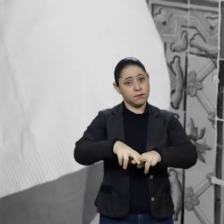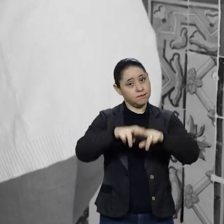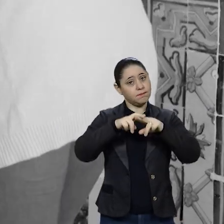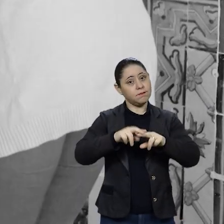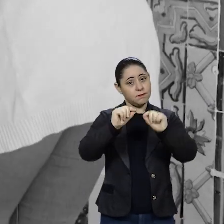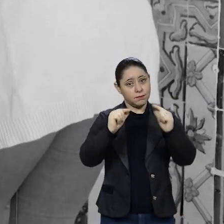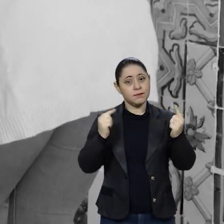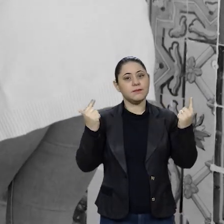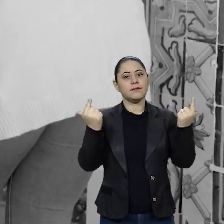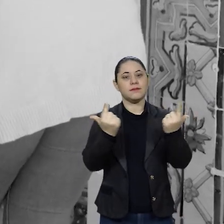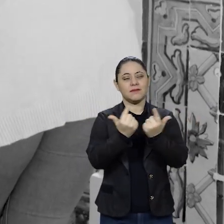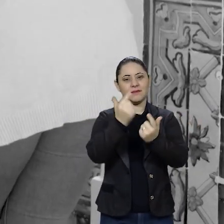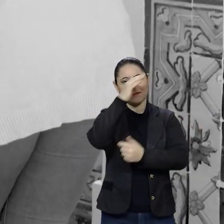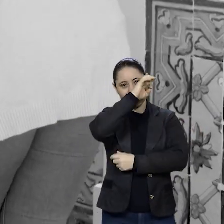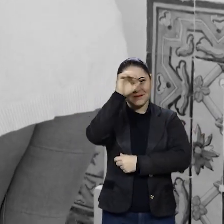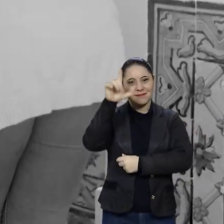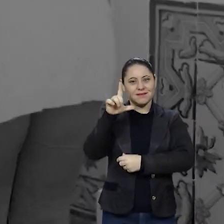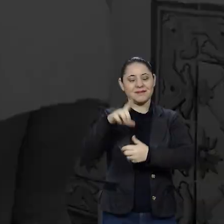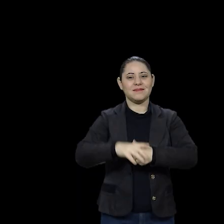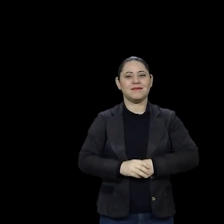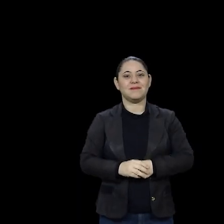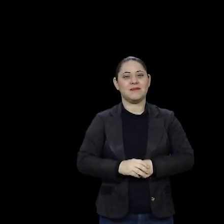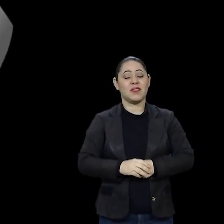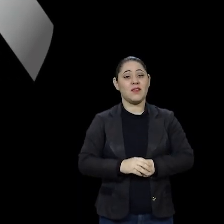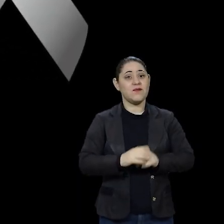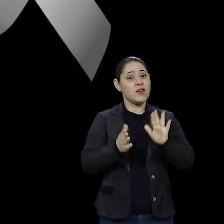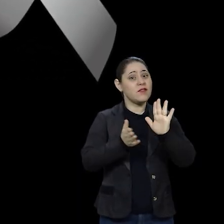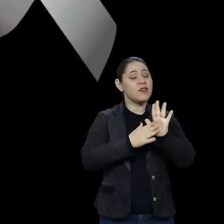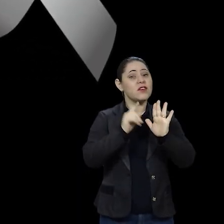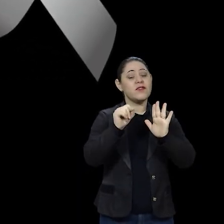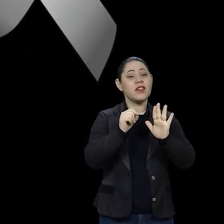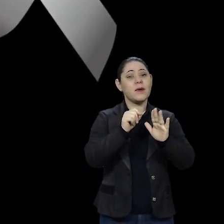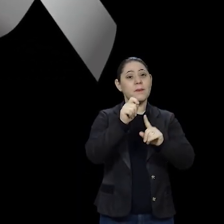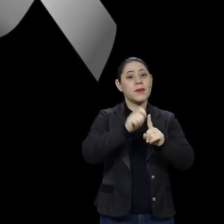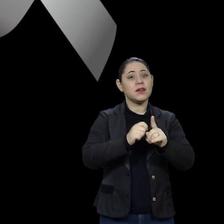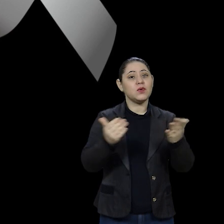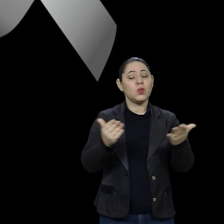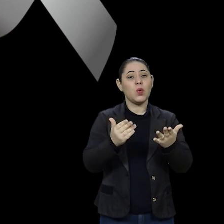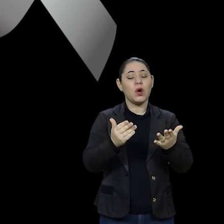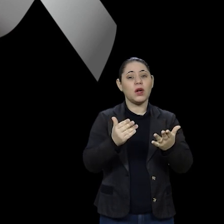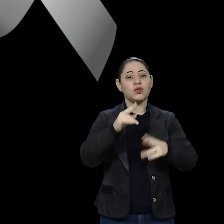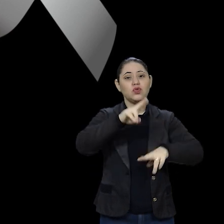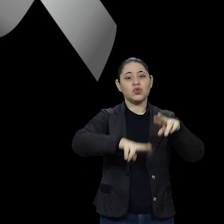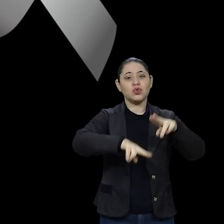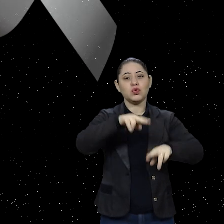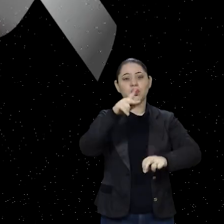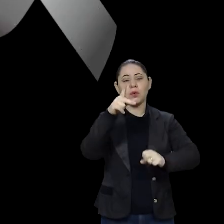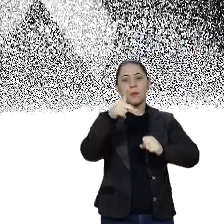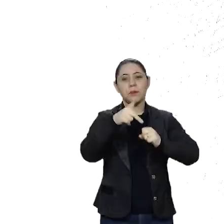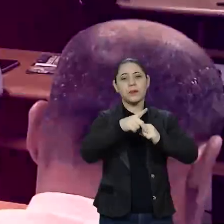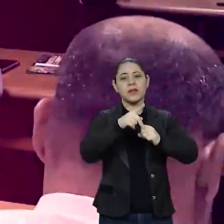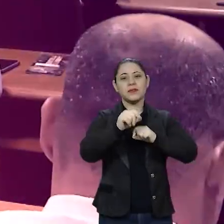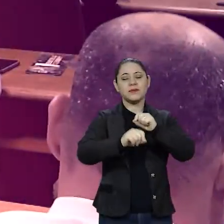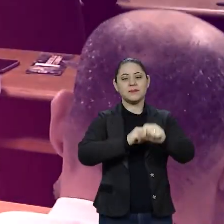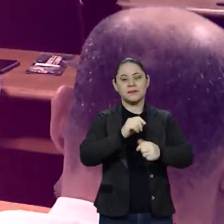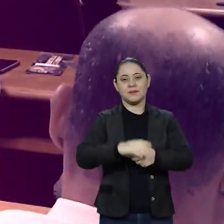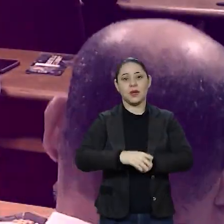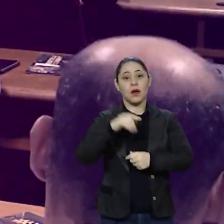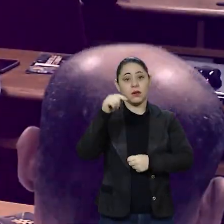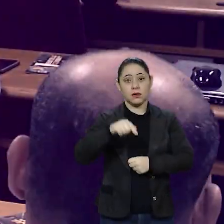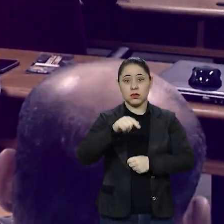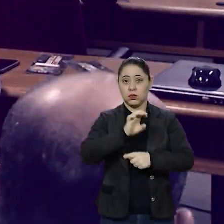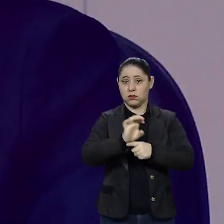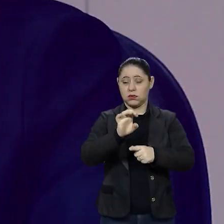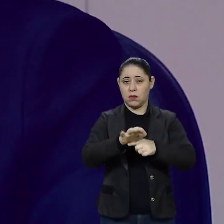que a Assembleia Legislativa de Mato Grosso do Sul promove nesse mês a campanha Junho Prata. No nosso estado,